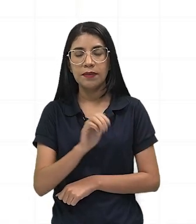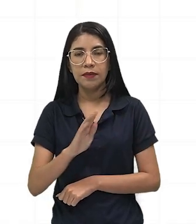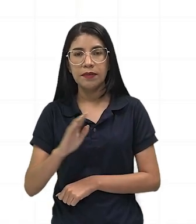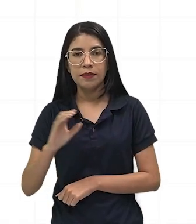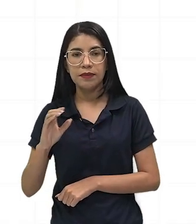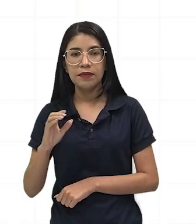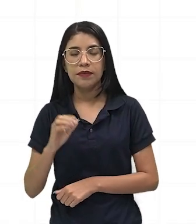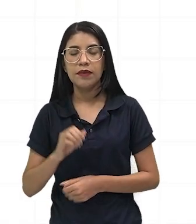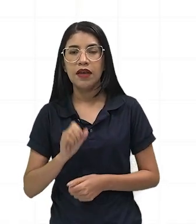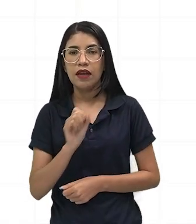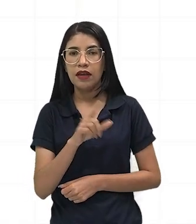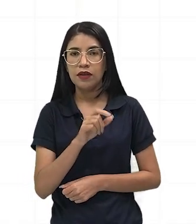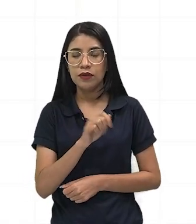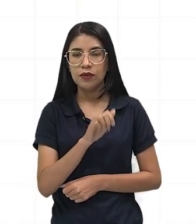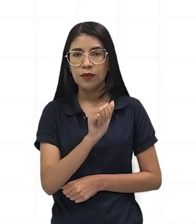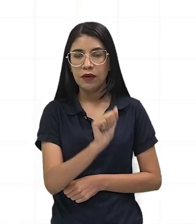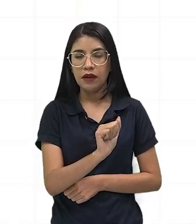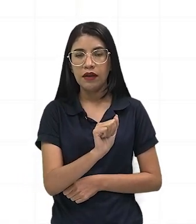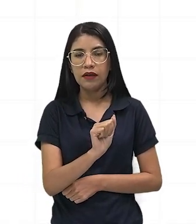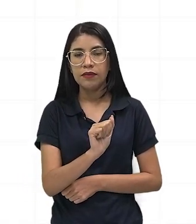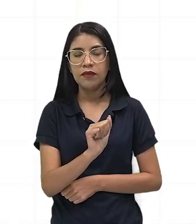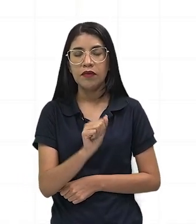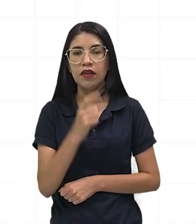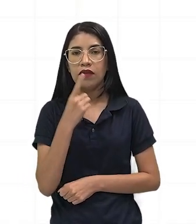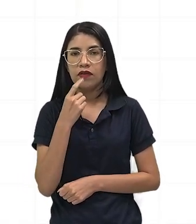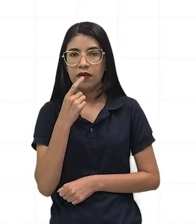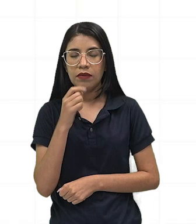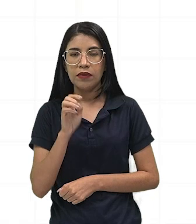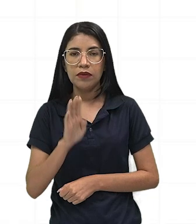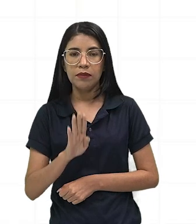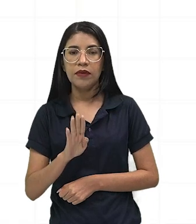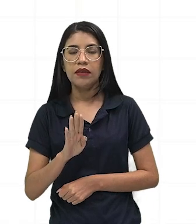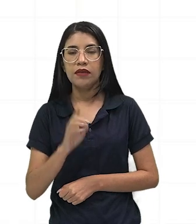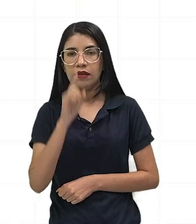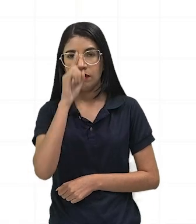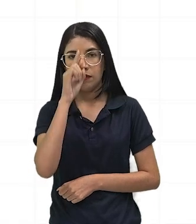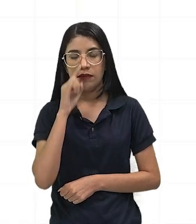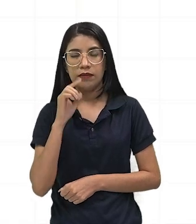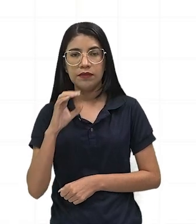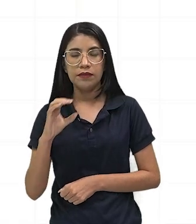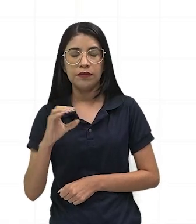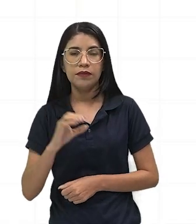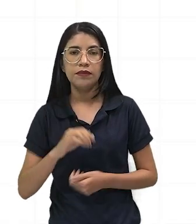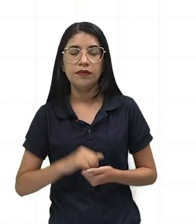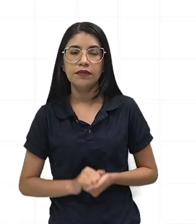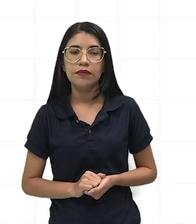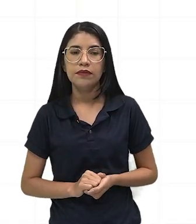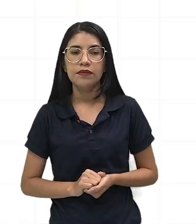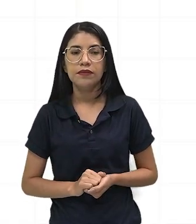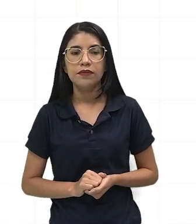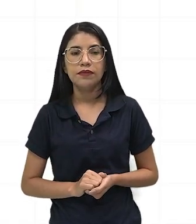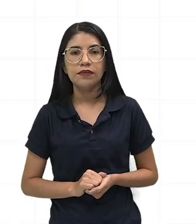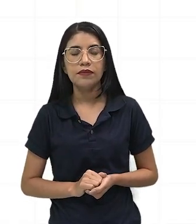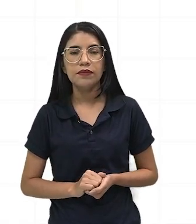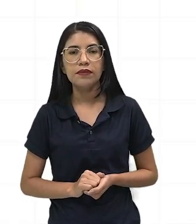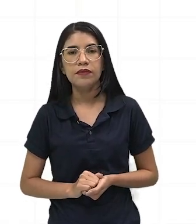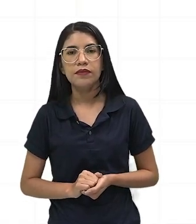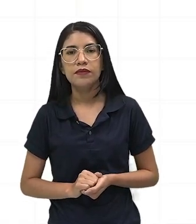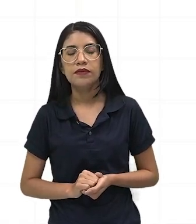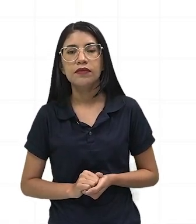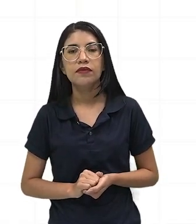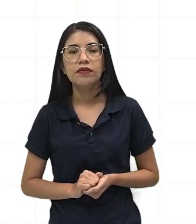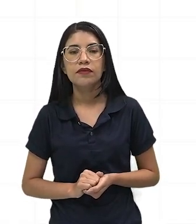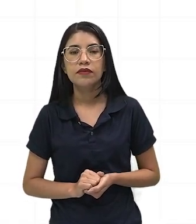A. Então, aqui a gente sabe que são os nossos alunos, o aluno A, né,